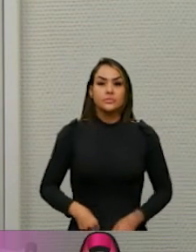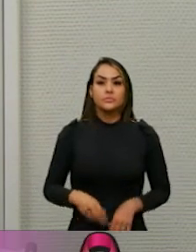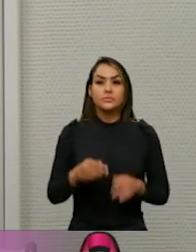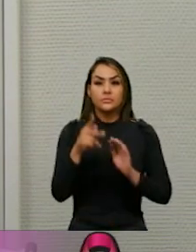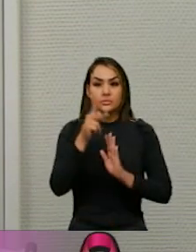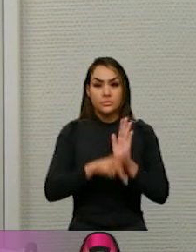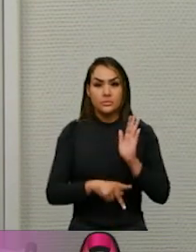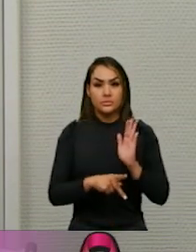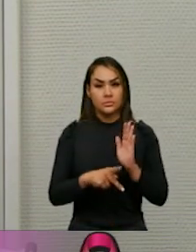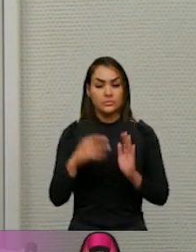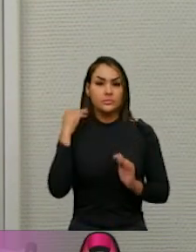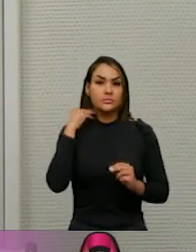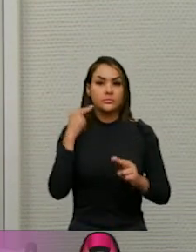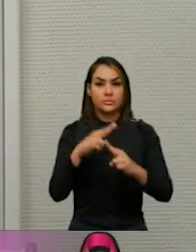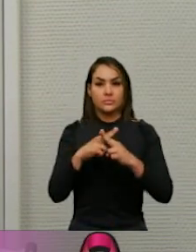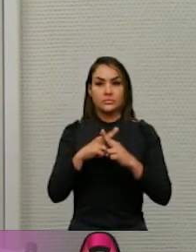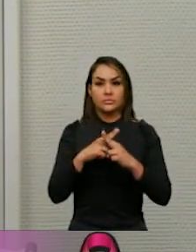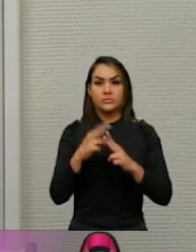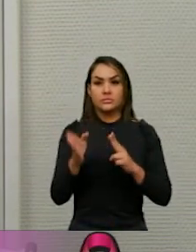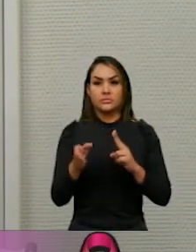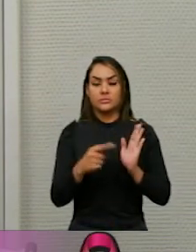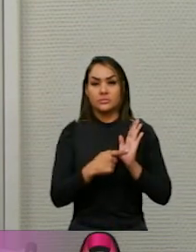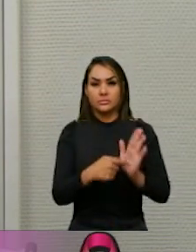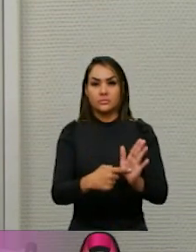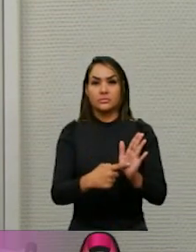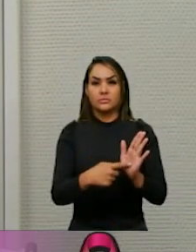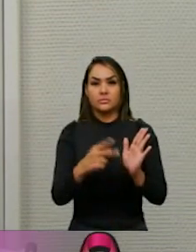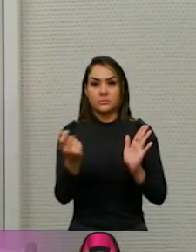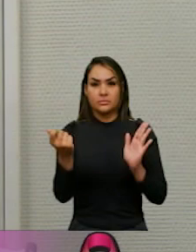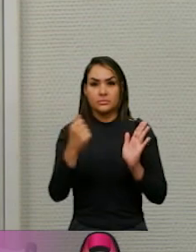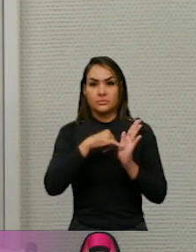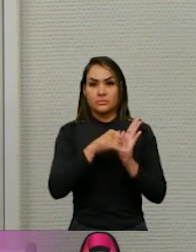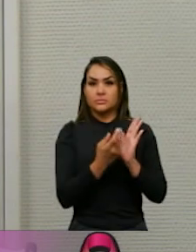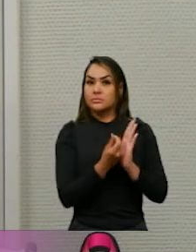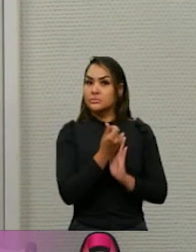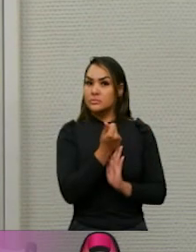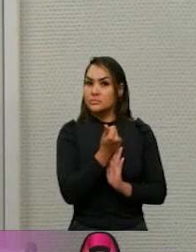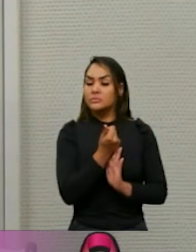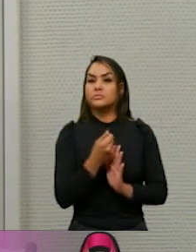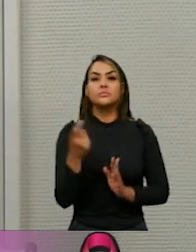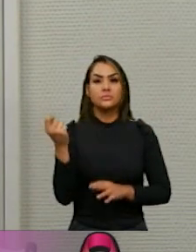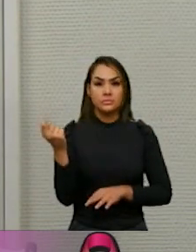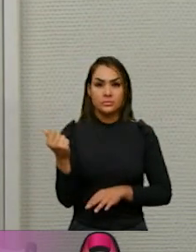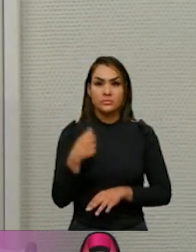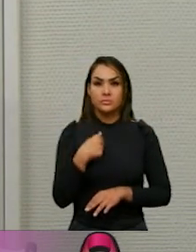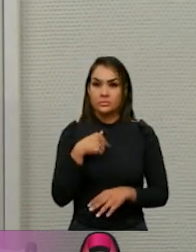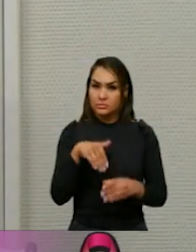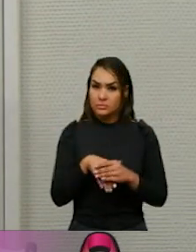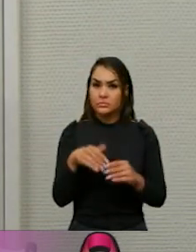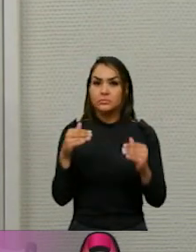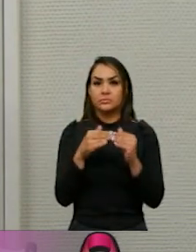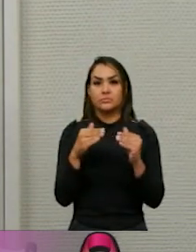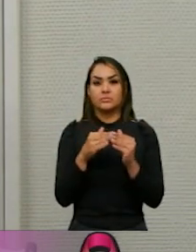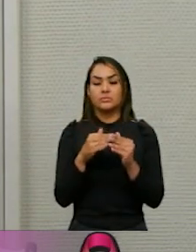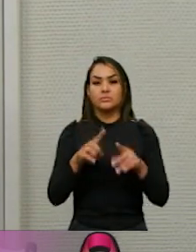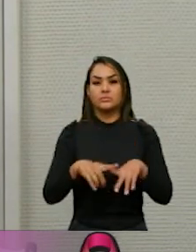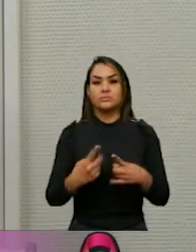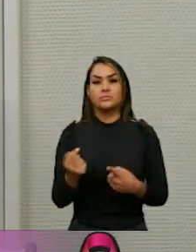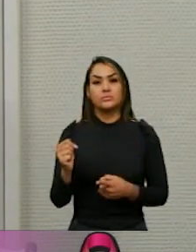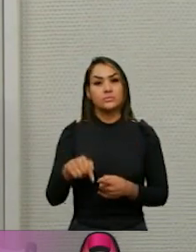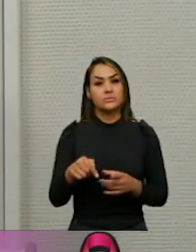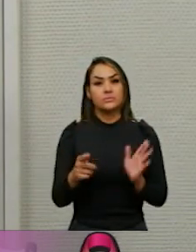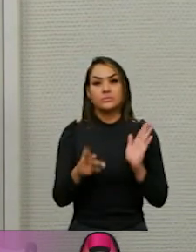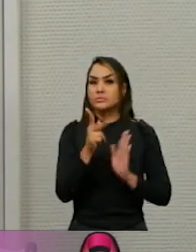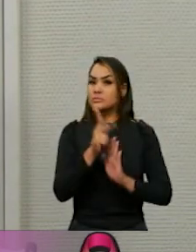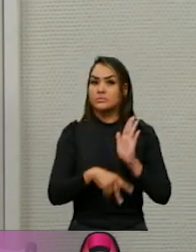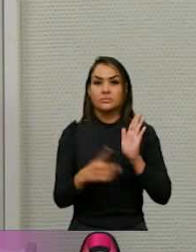estipulado claramente a taxa de juros. Quanto era? Votei favorável, inclusive. Agora, esse